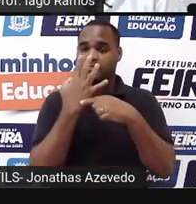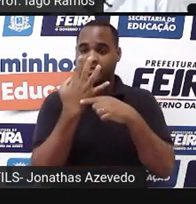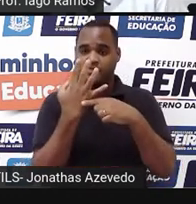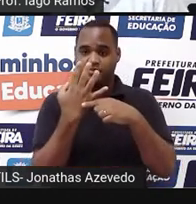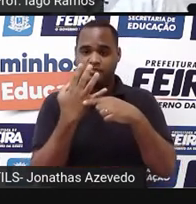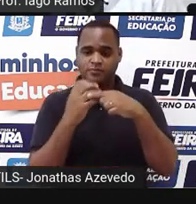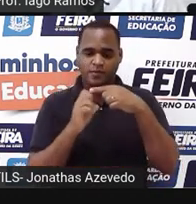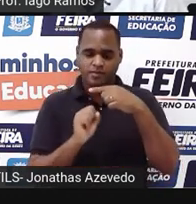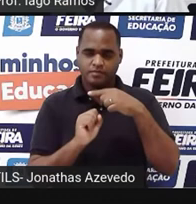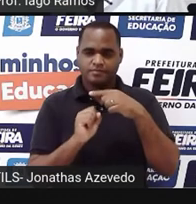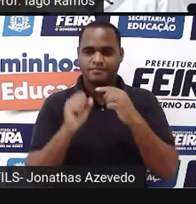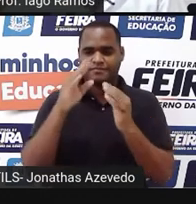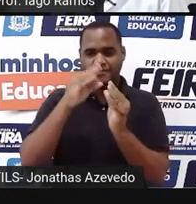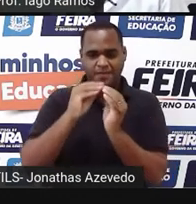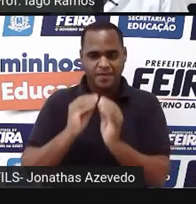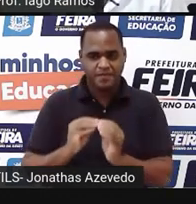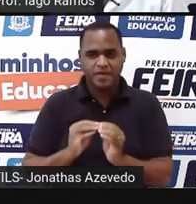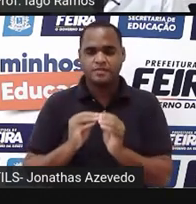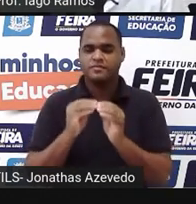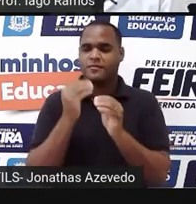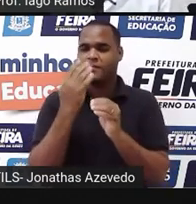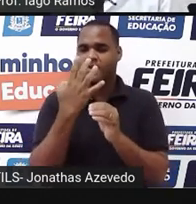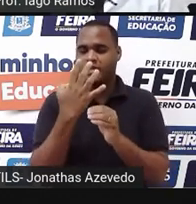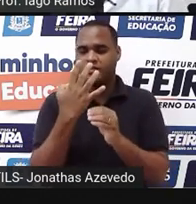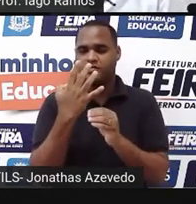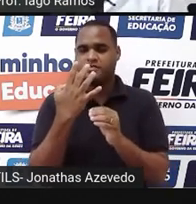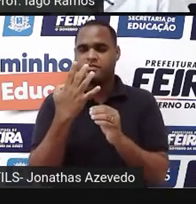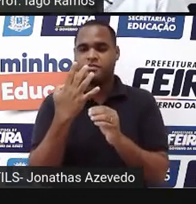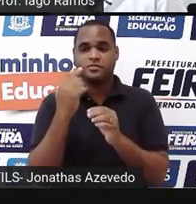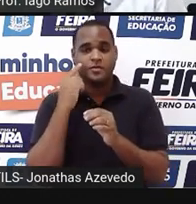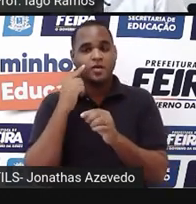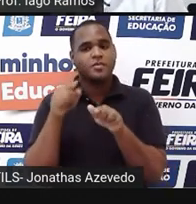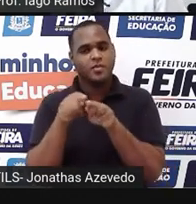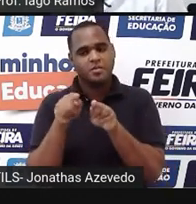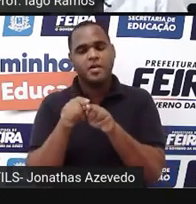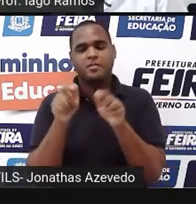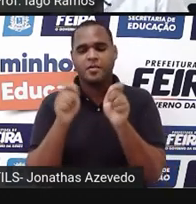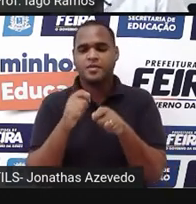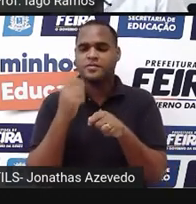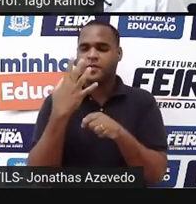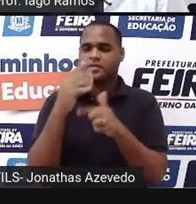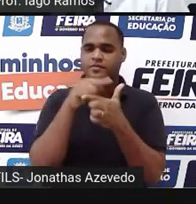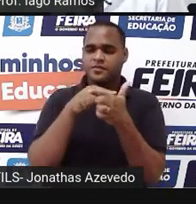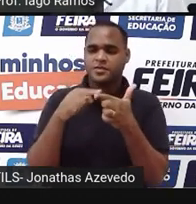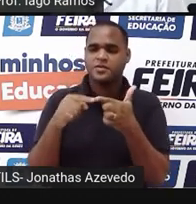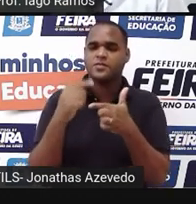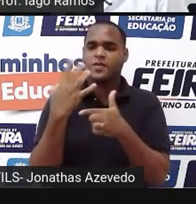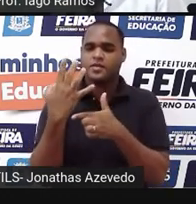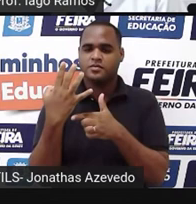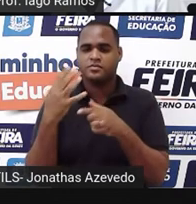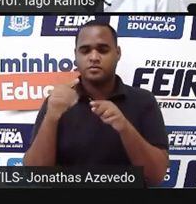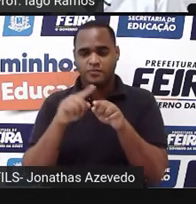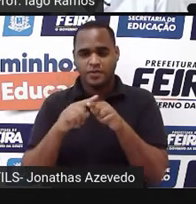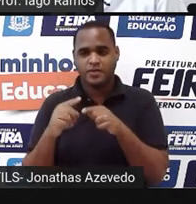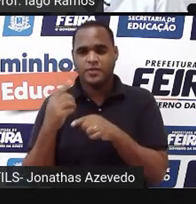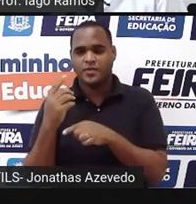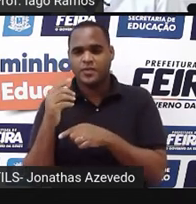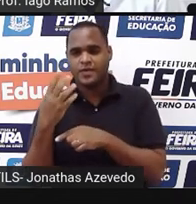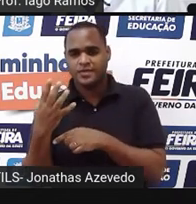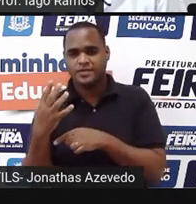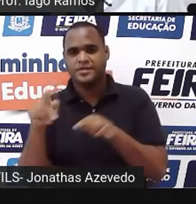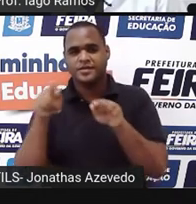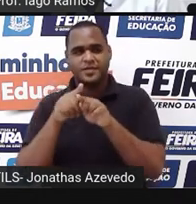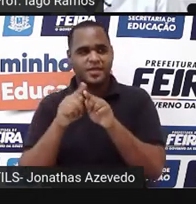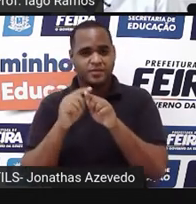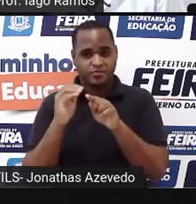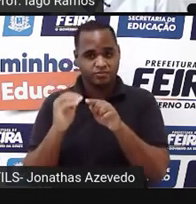ela, dividindo em cima por 4 e embaixo também por 4. E aí a gente acha a fração 1